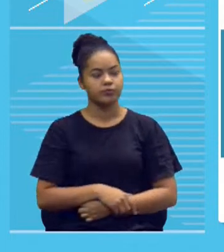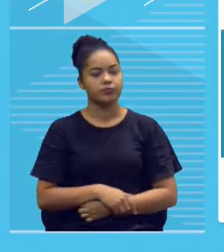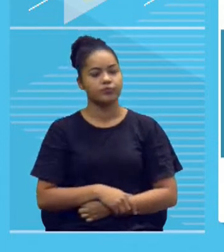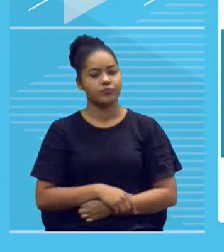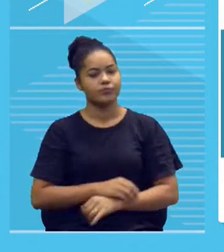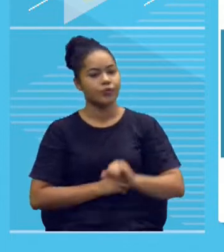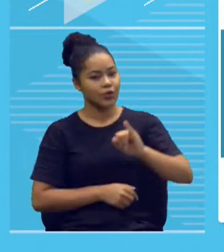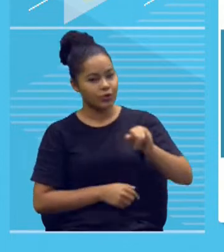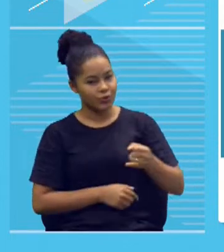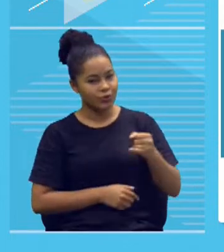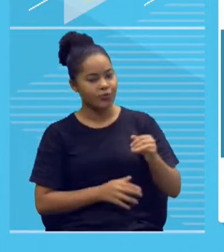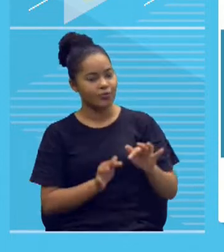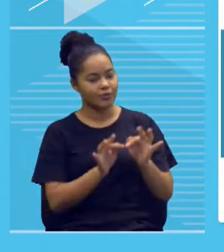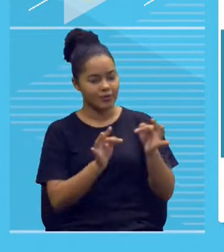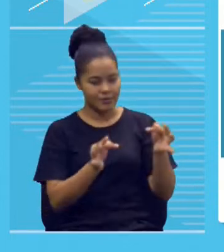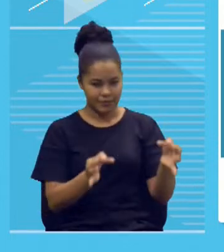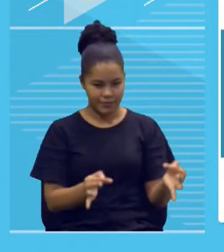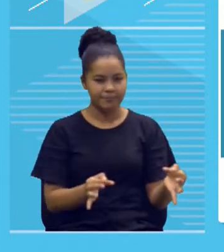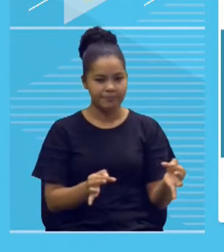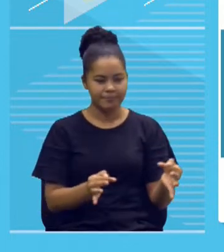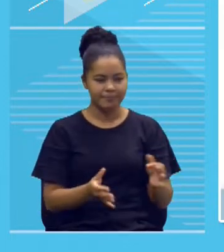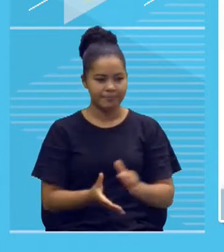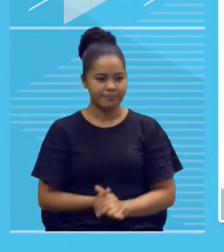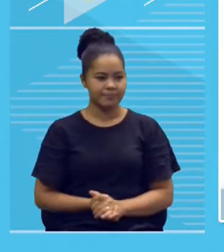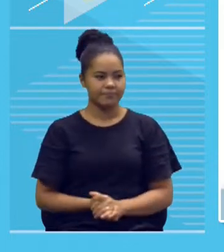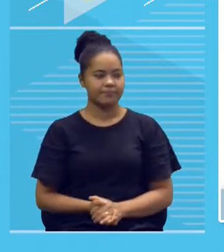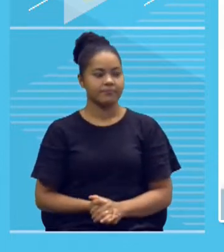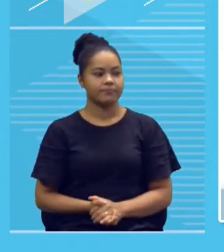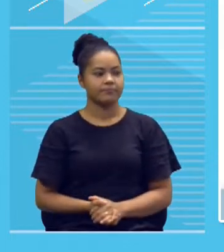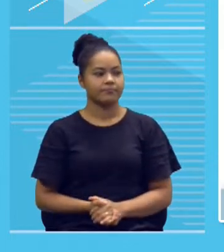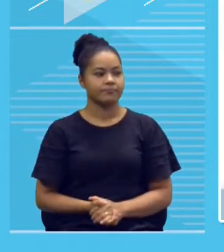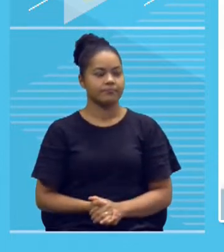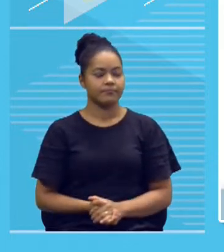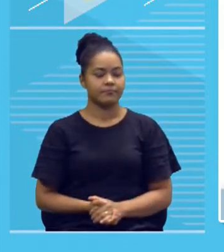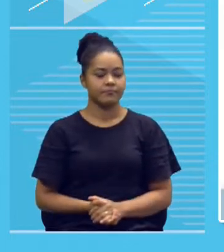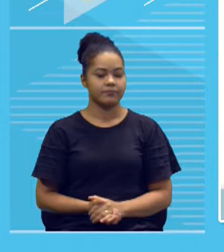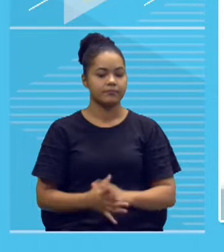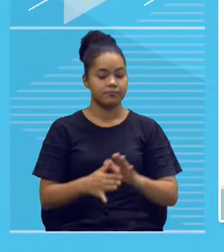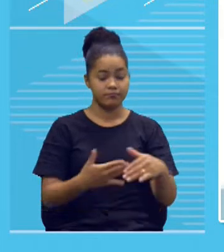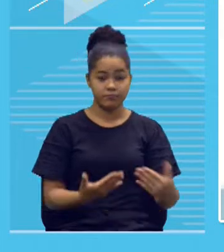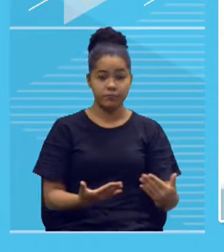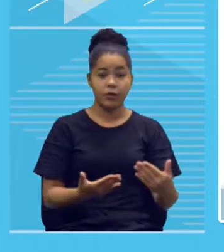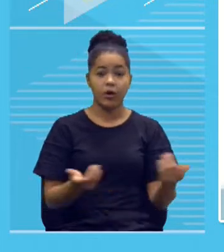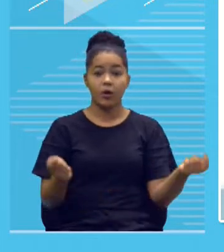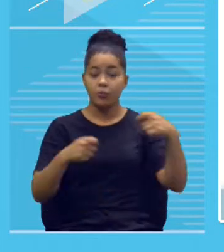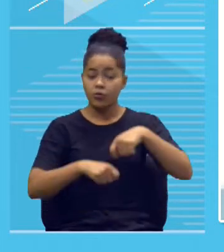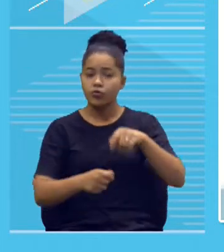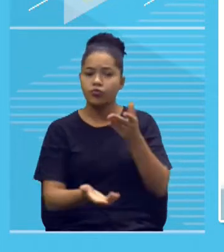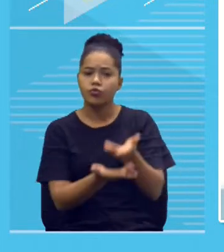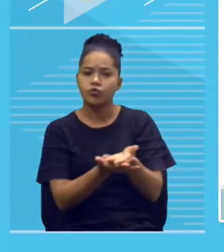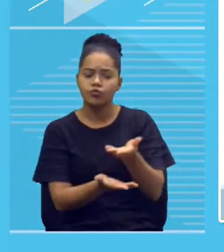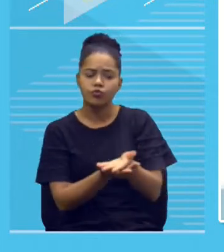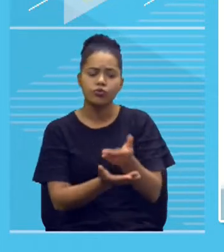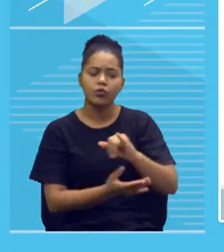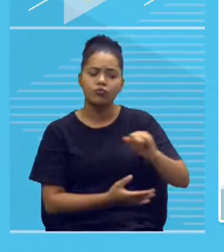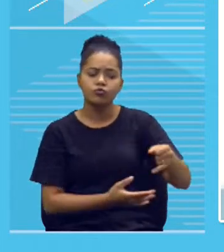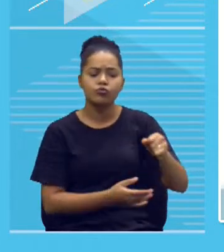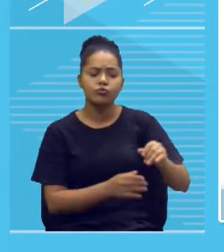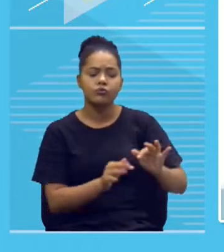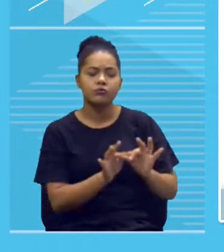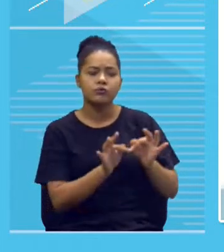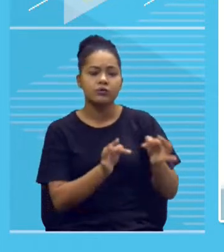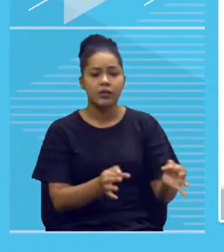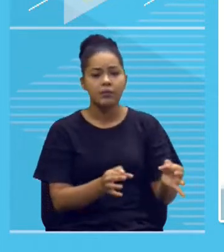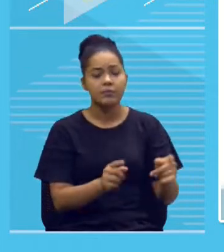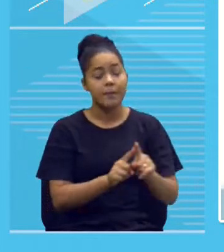o famoso juros simples Professor a gente pode estar trabalhando com juros simples com conhecimento que nós